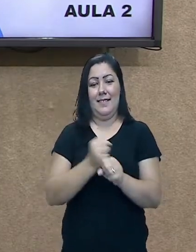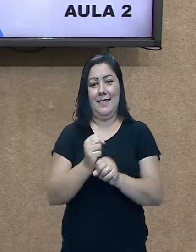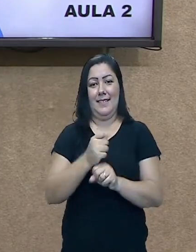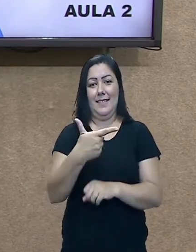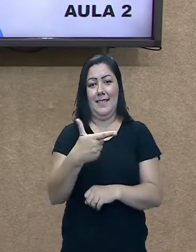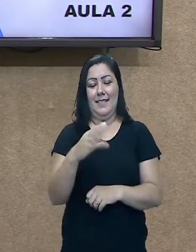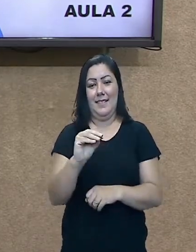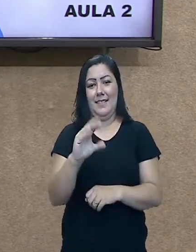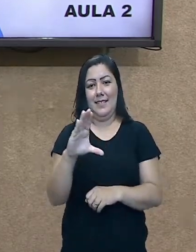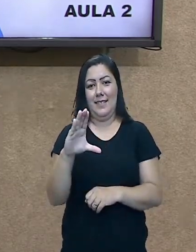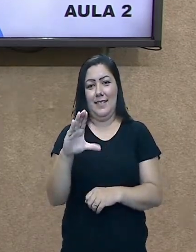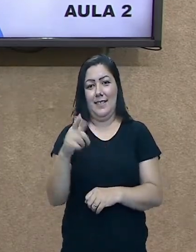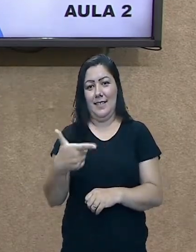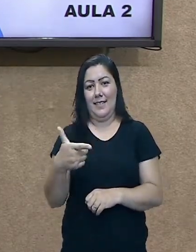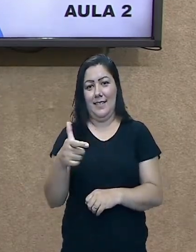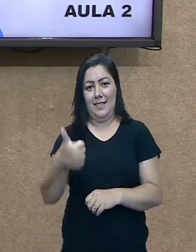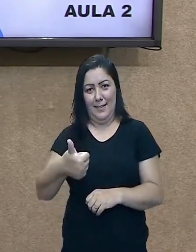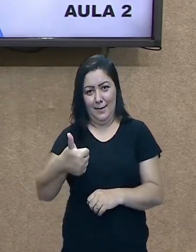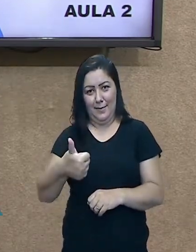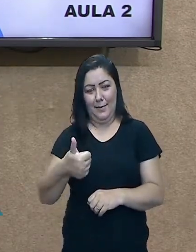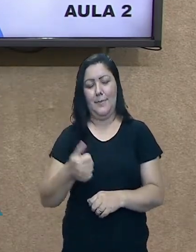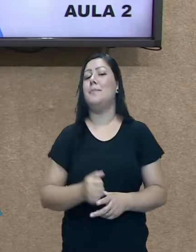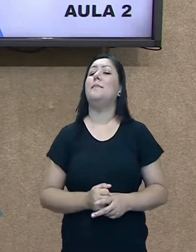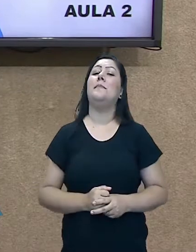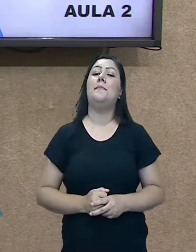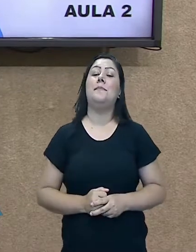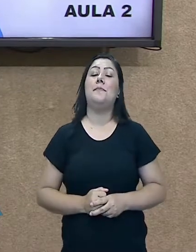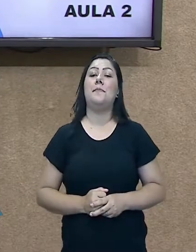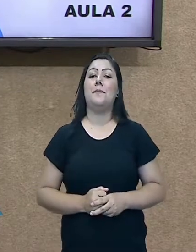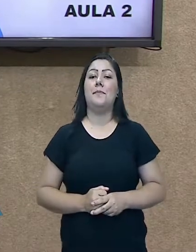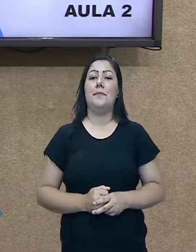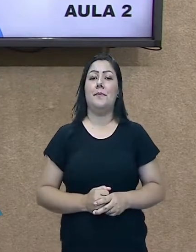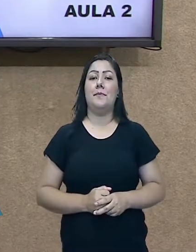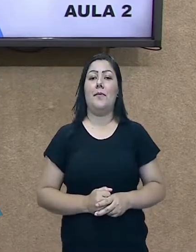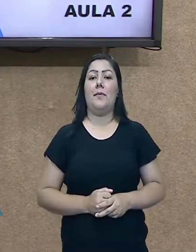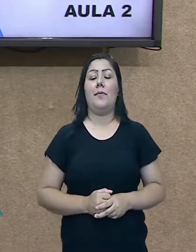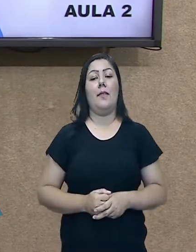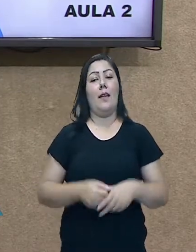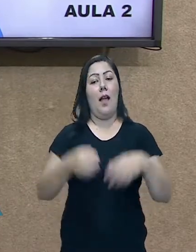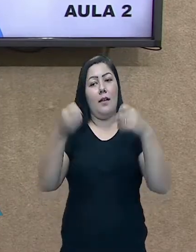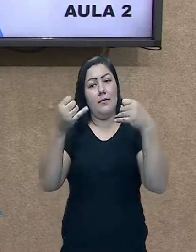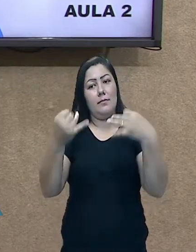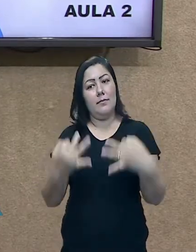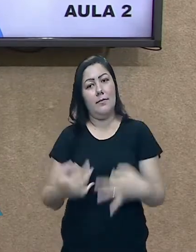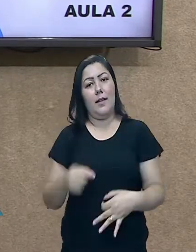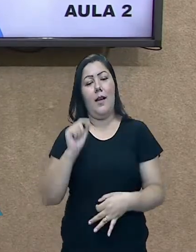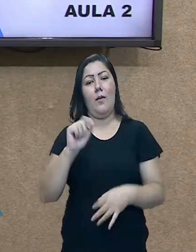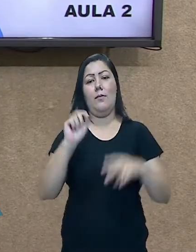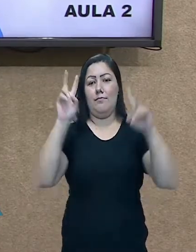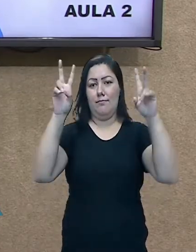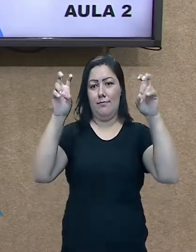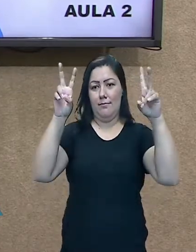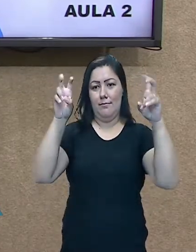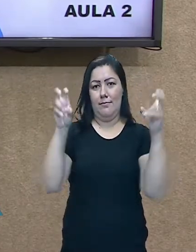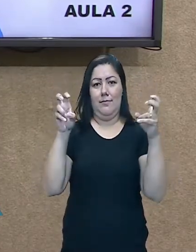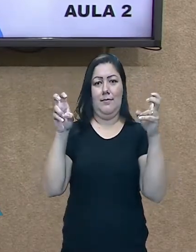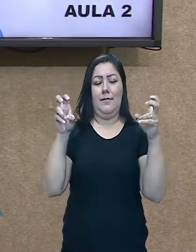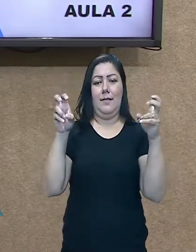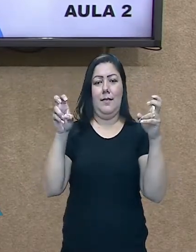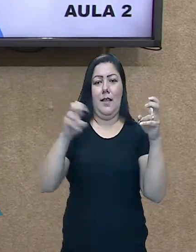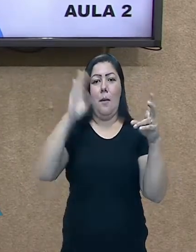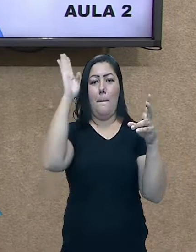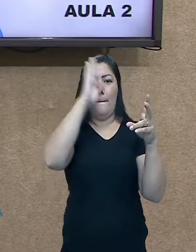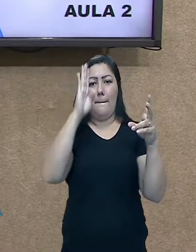2021, ok? Nós vamos falar sobre o território brasileiro. Lembrando, o